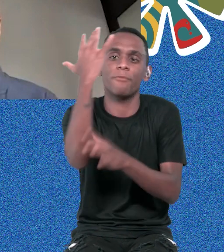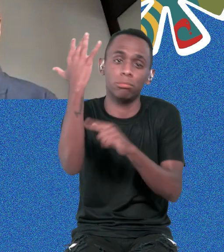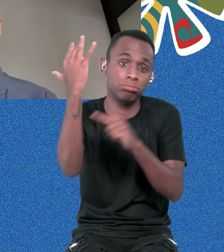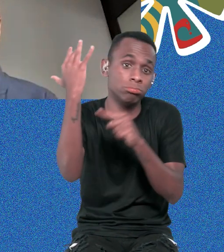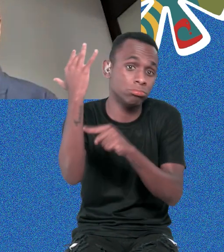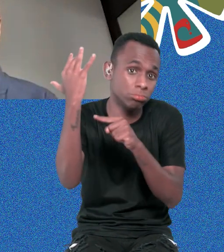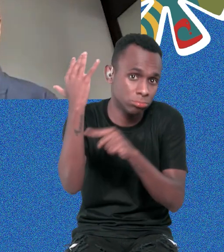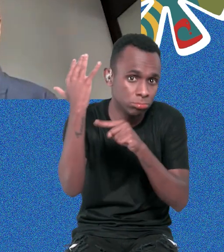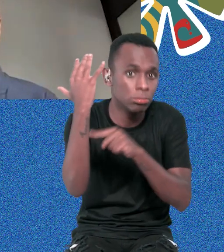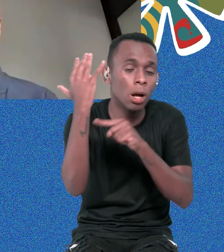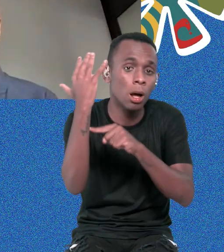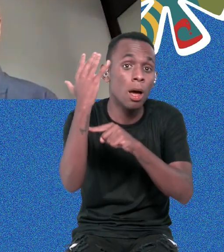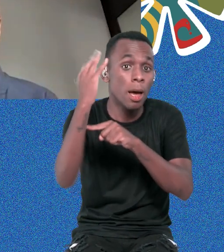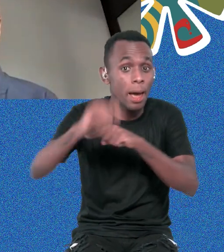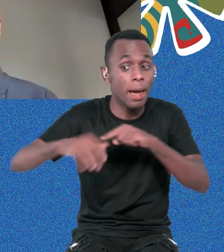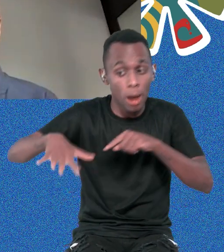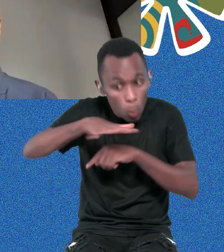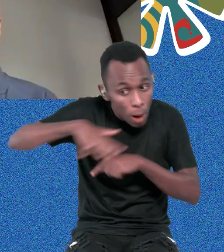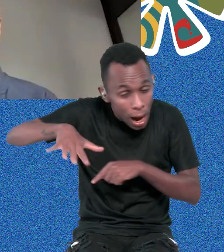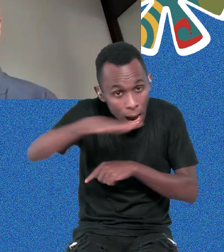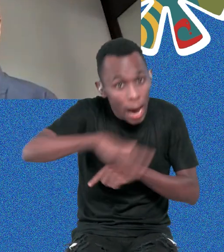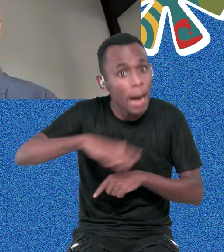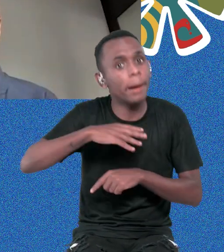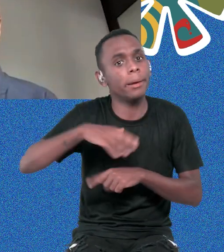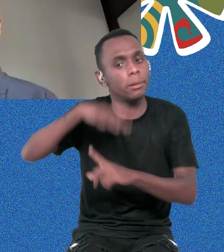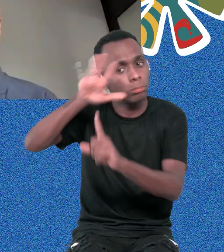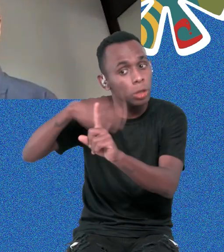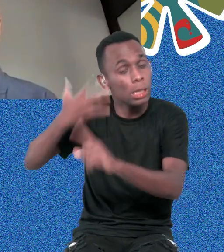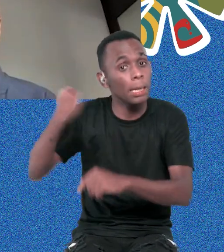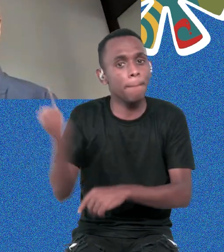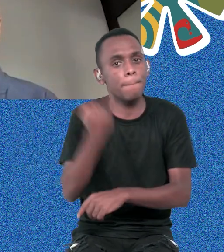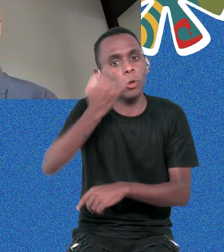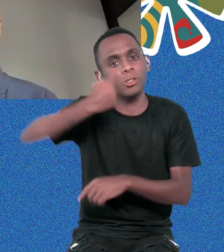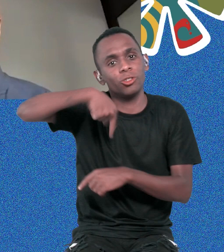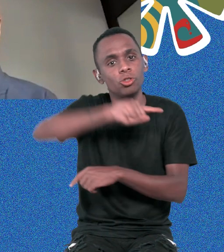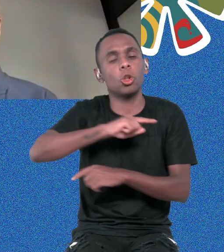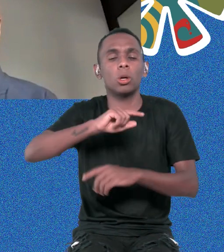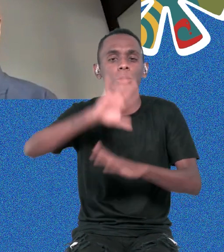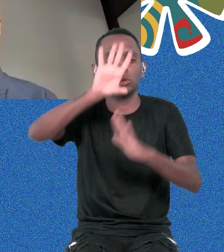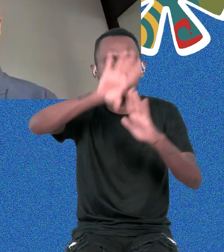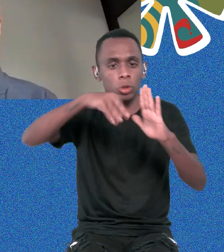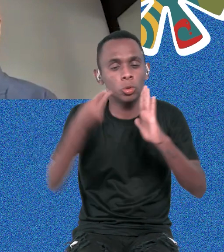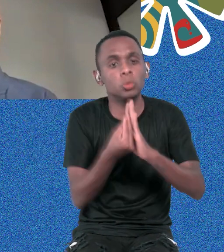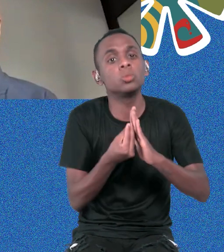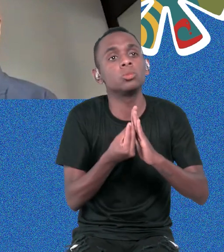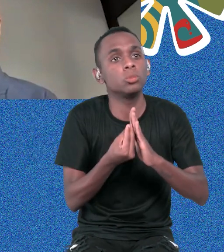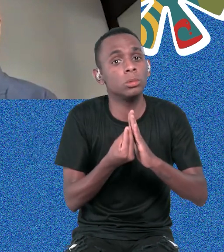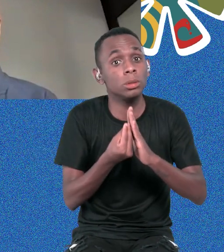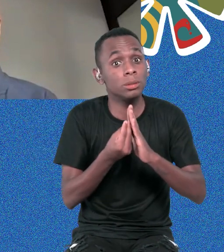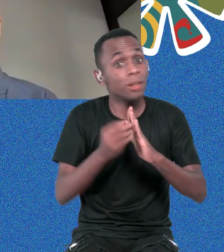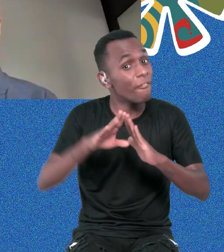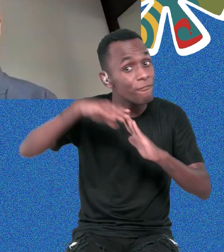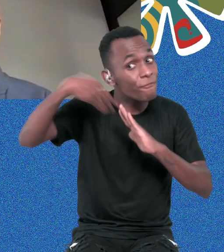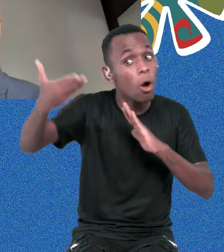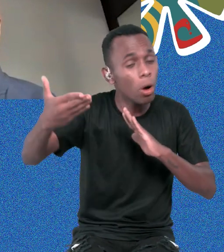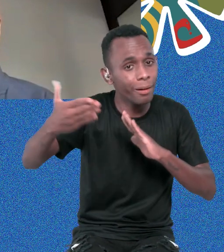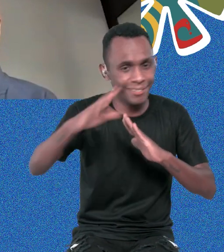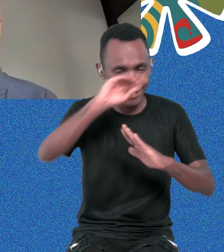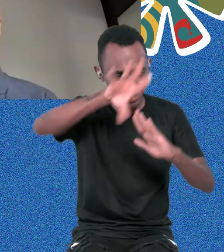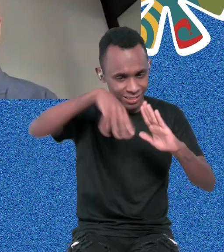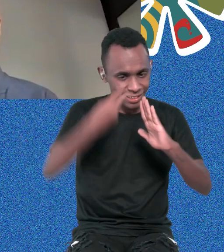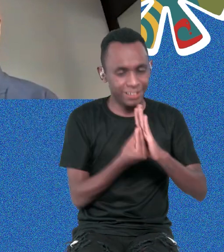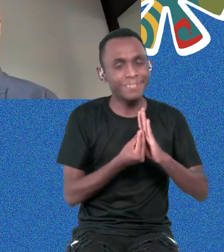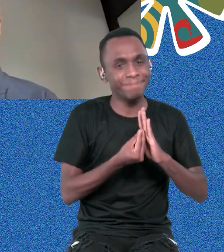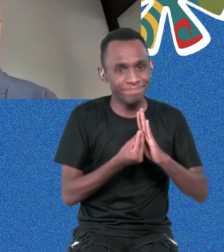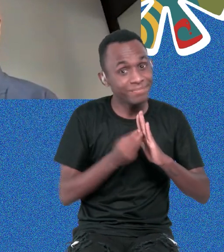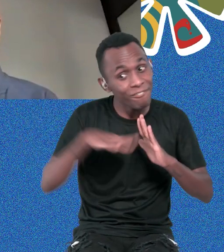árvore, e aquela árvore é território sagrado para nós do quilombo. Ela está fora do quilombo, ela